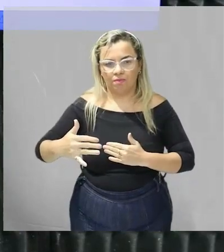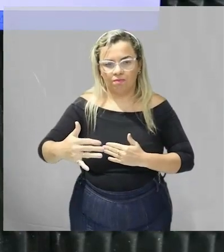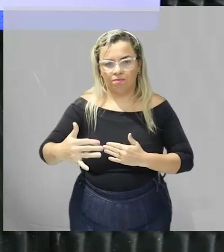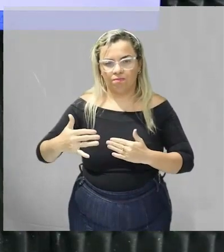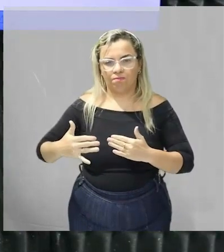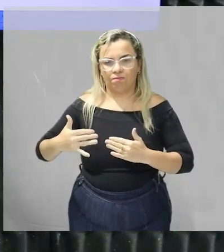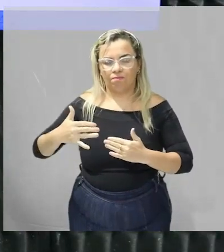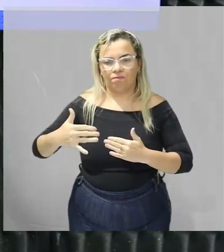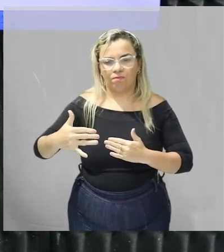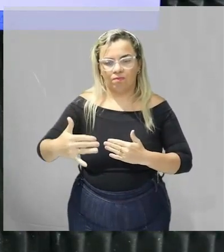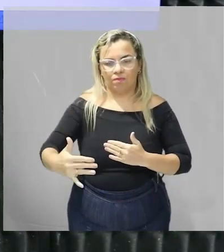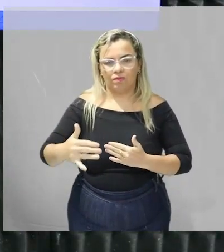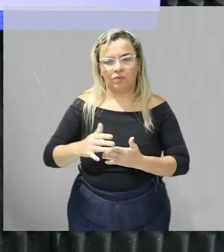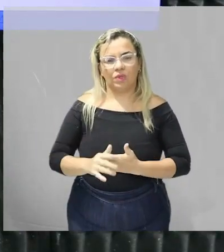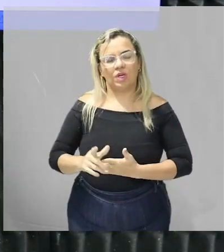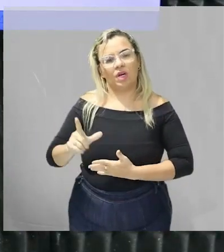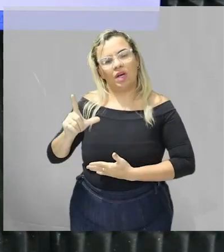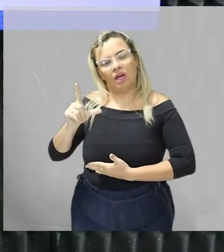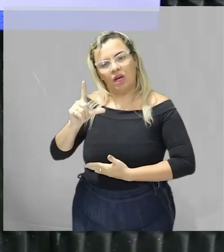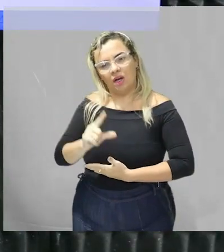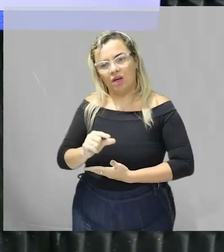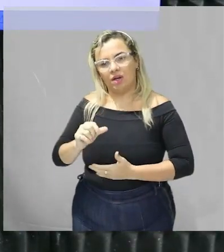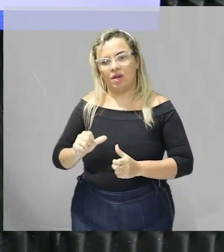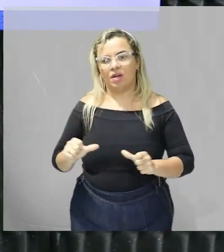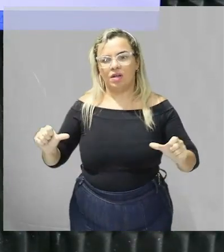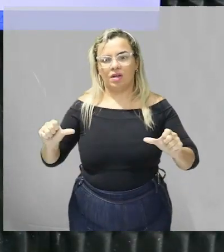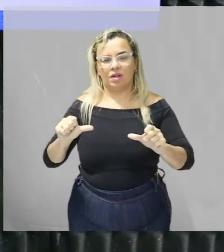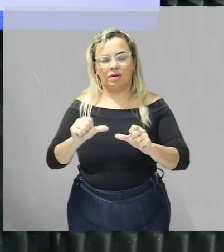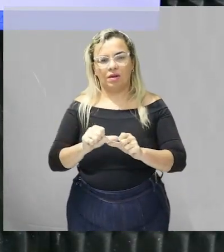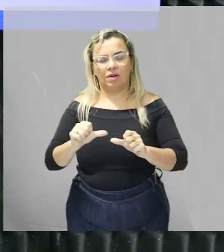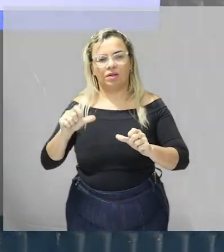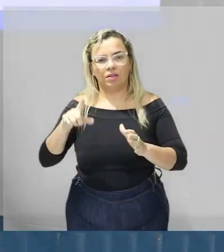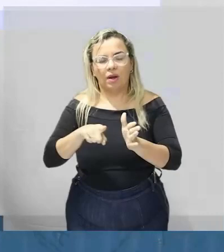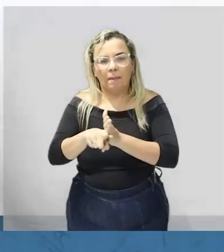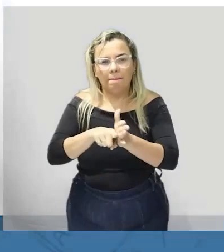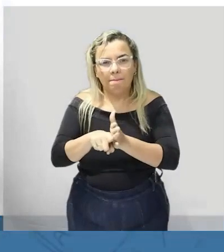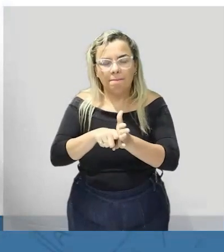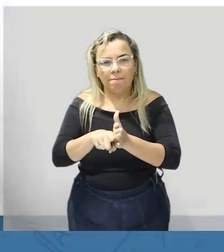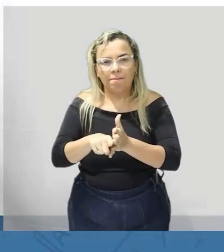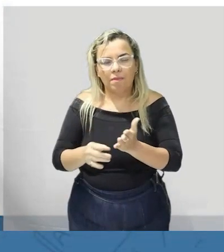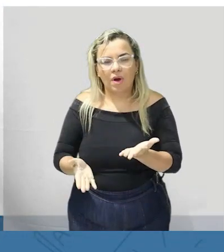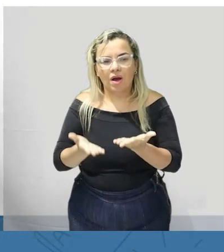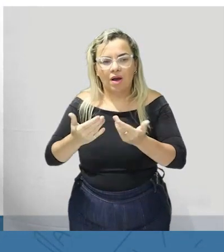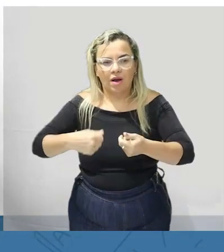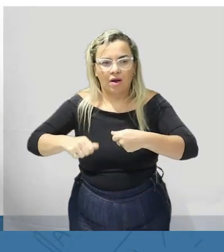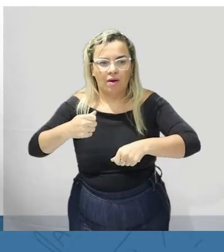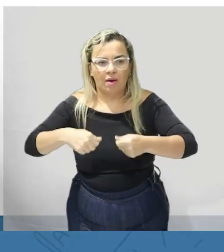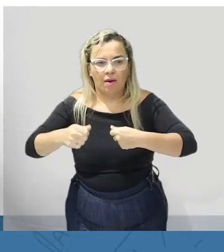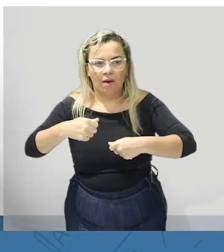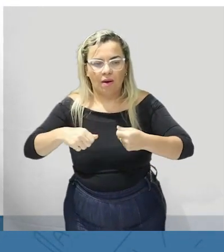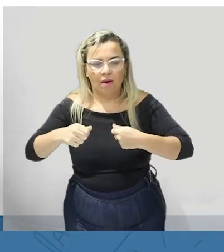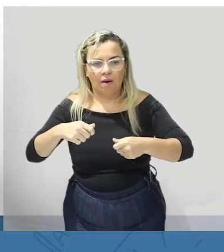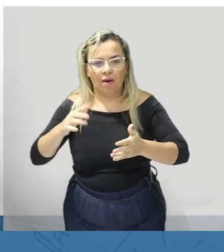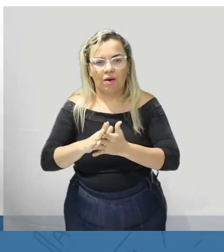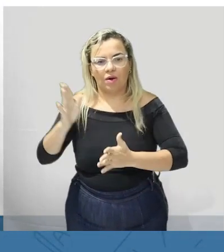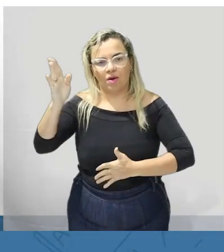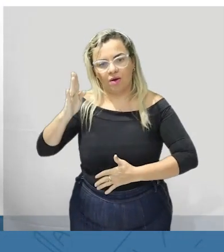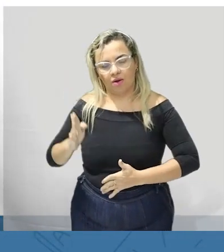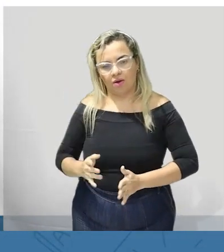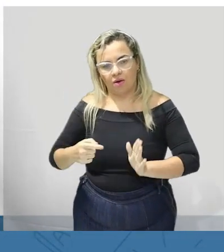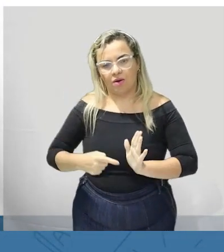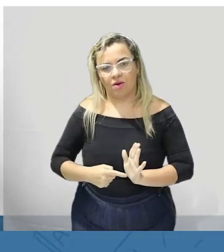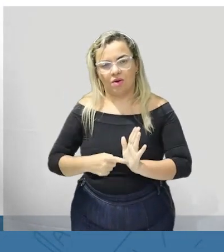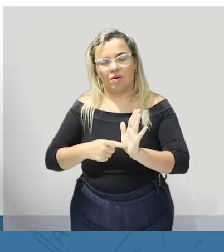prazo, capaz de reduzir a assimetria na balança comercial brasileira, conforme exposto no texto, ou